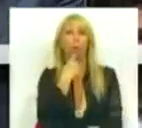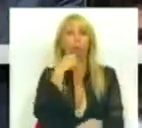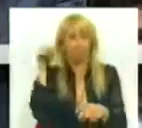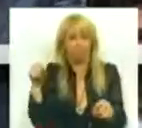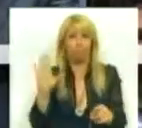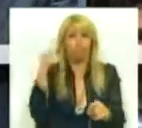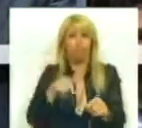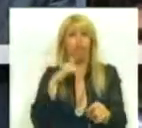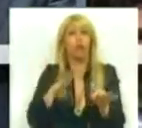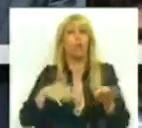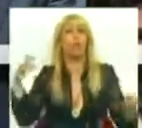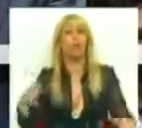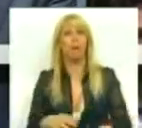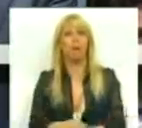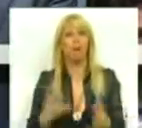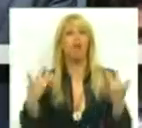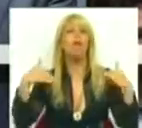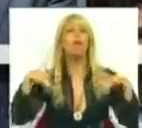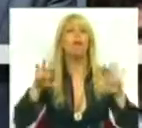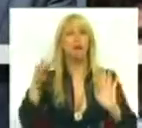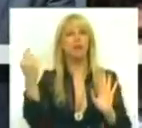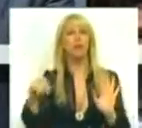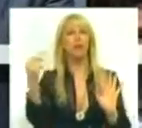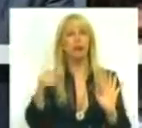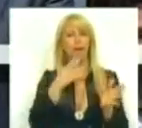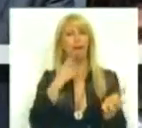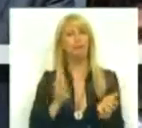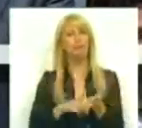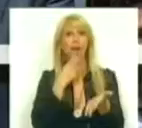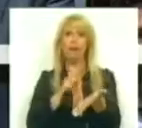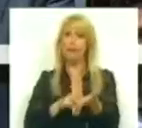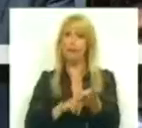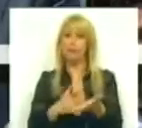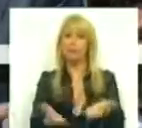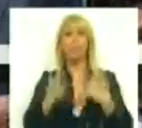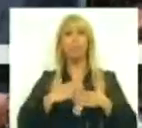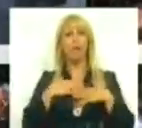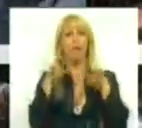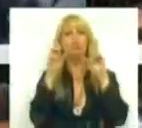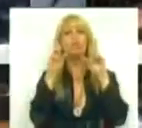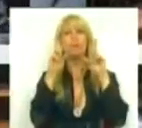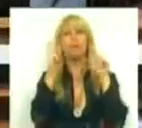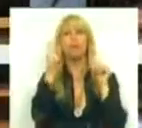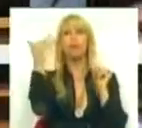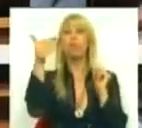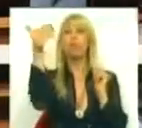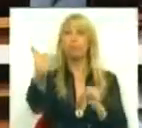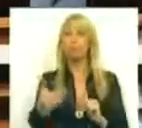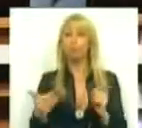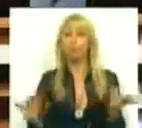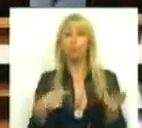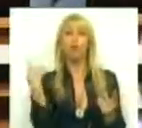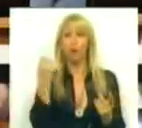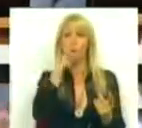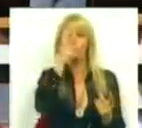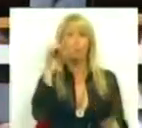Parlamento, mas há de facto razões para termos esperança no futuro. Nós sabemos que um